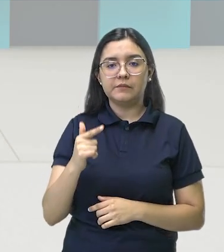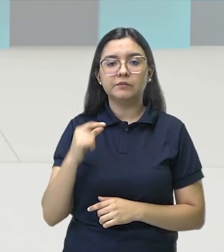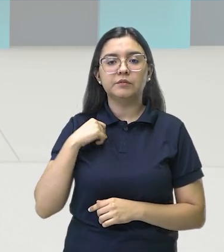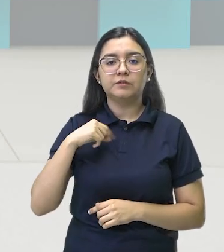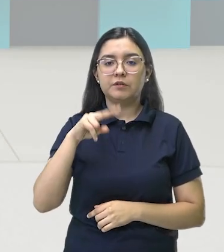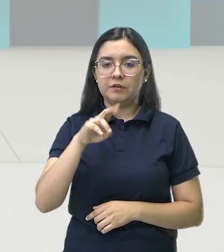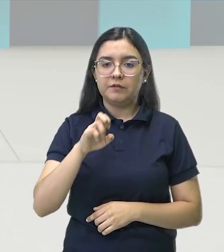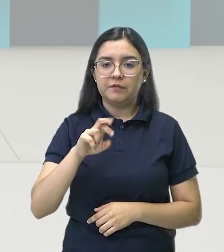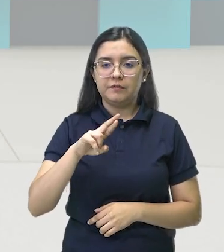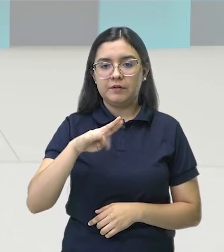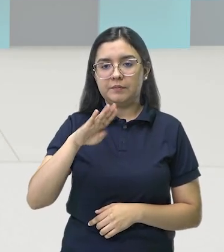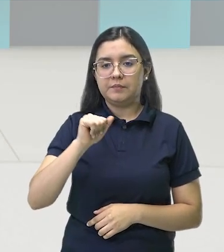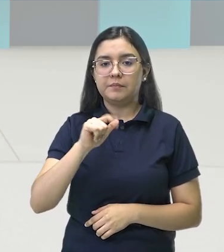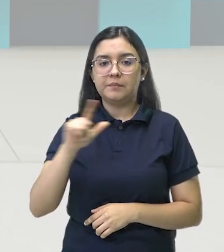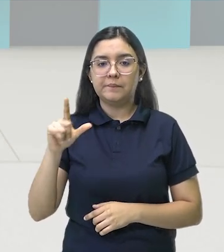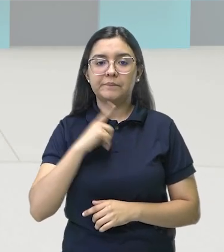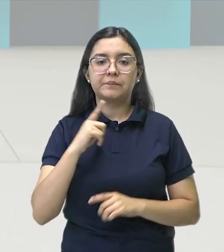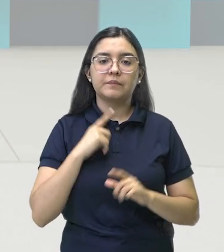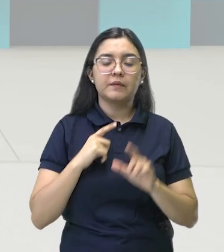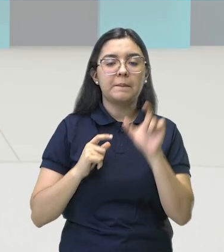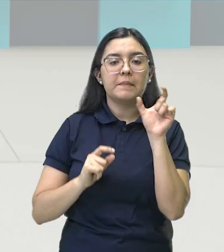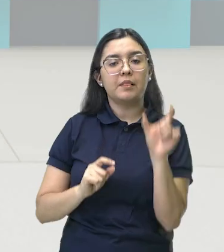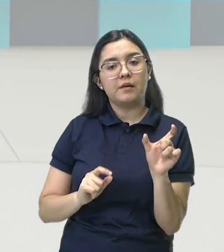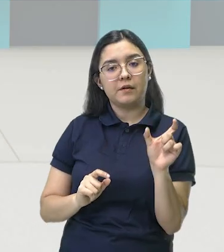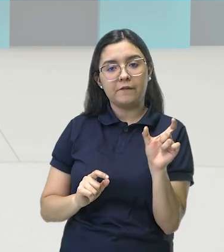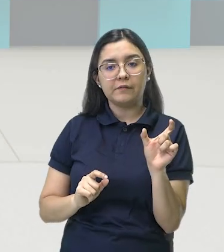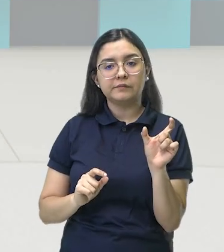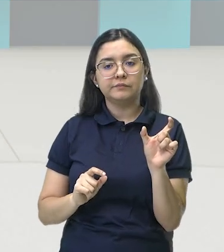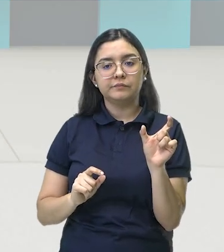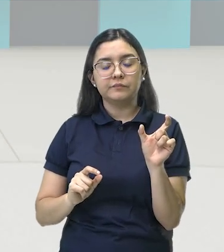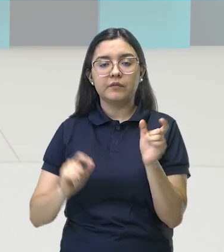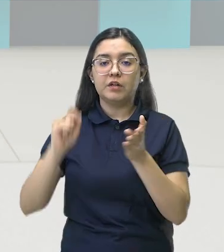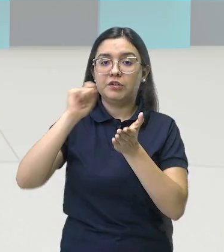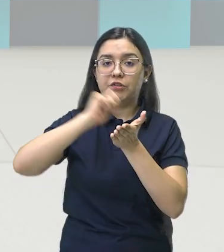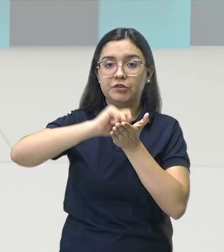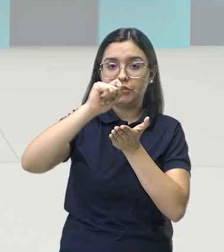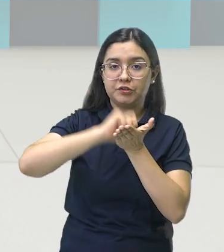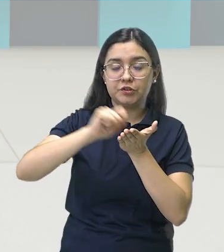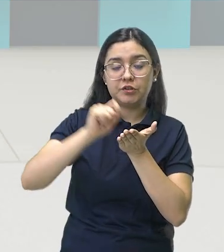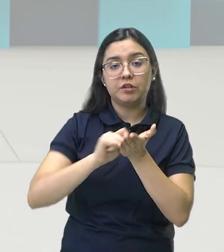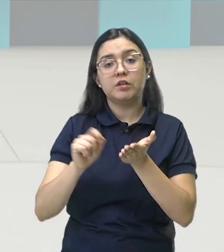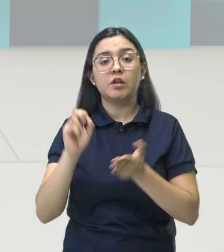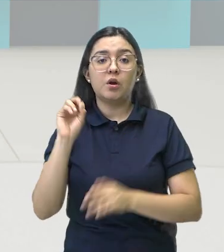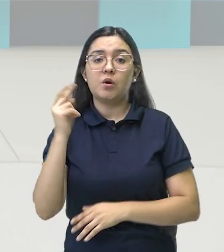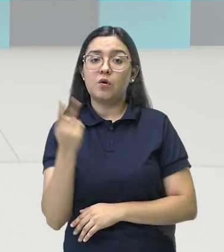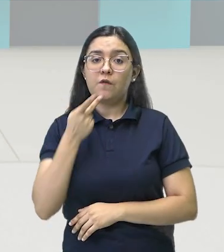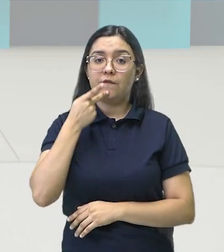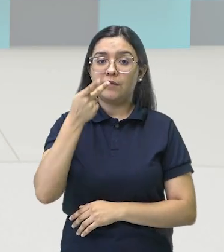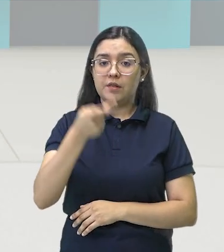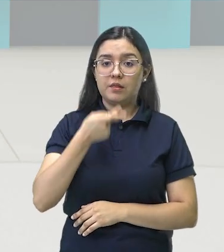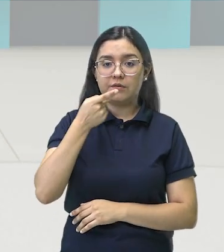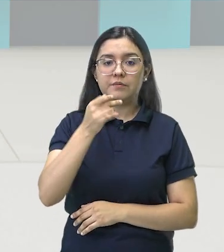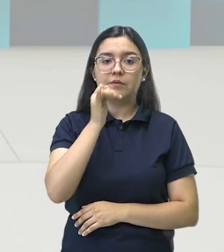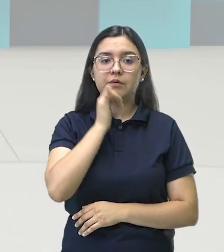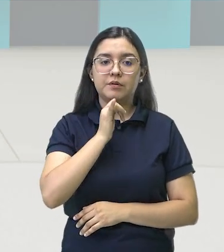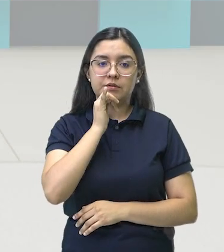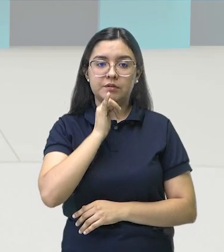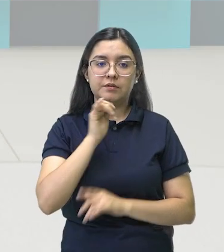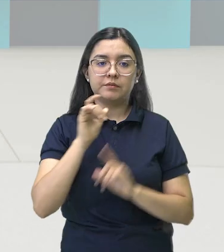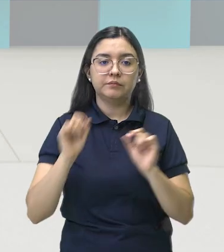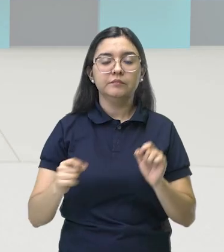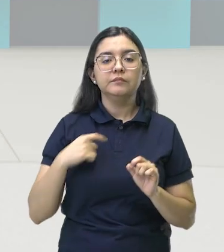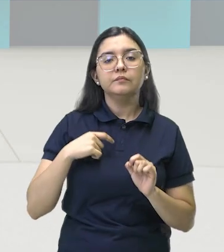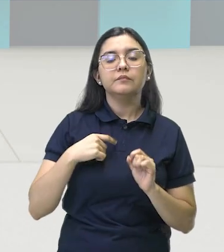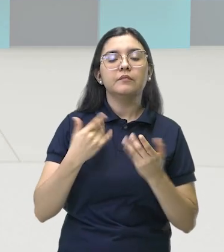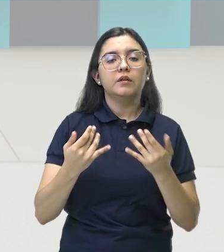verbal, ela recorre à palavra, àquela que é falada ou escrita. Um exemplo disso,